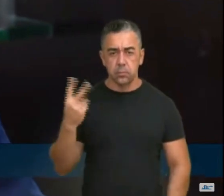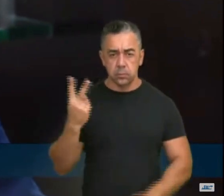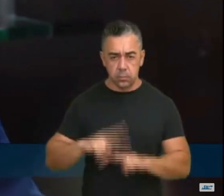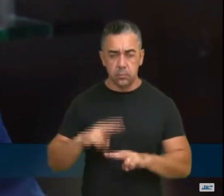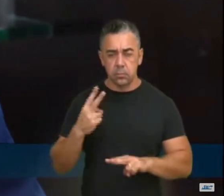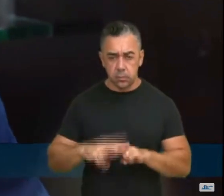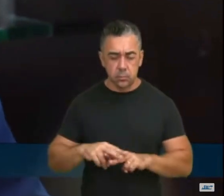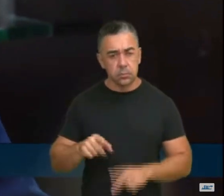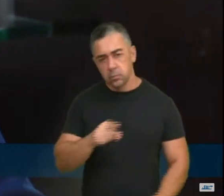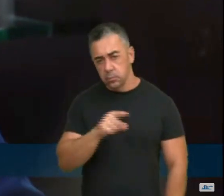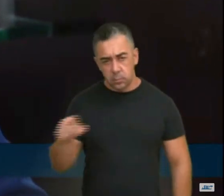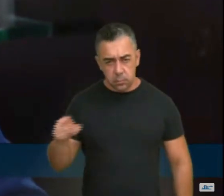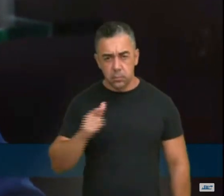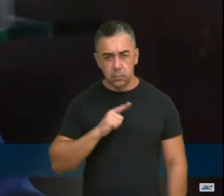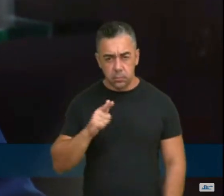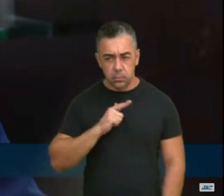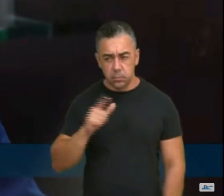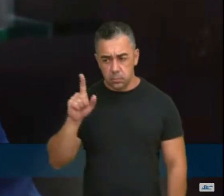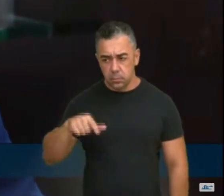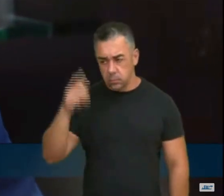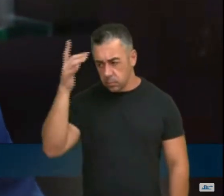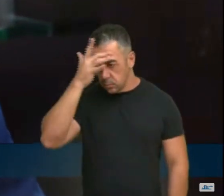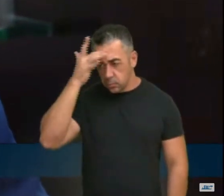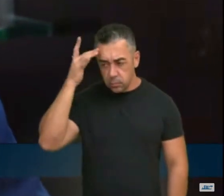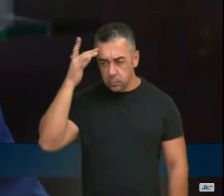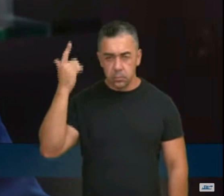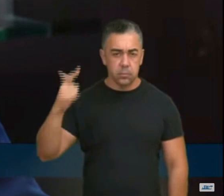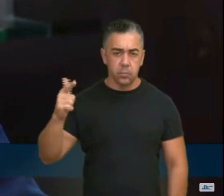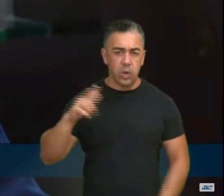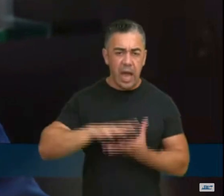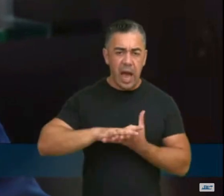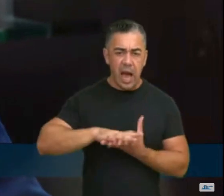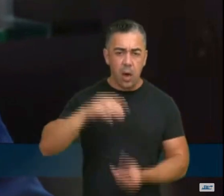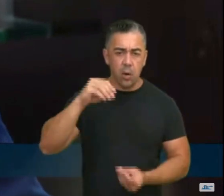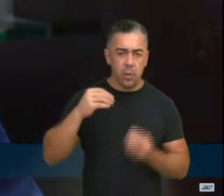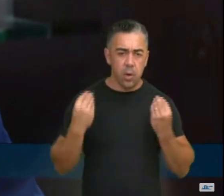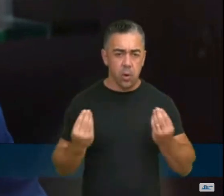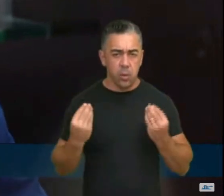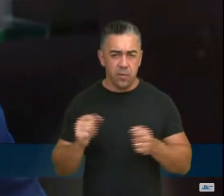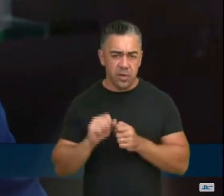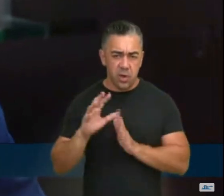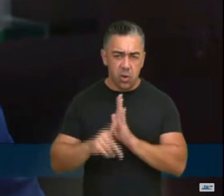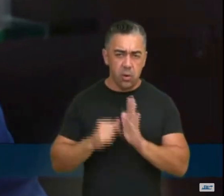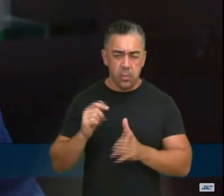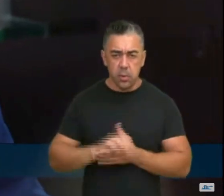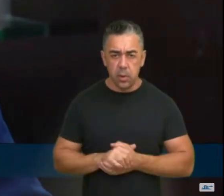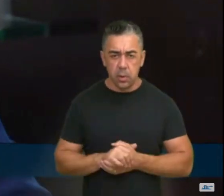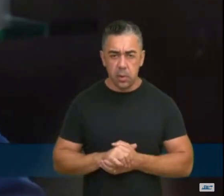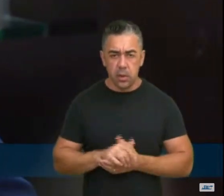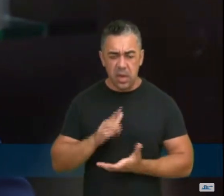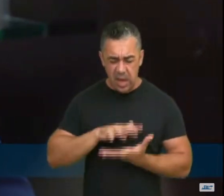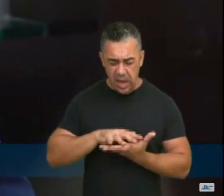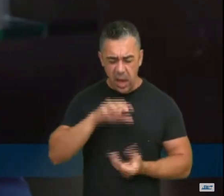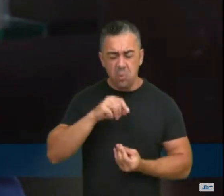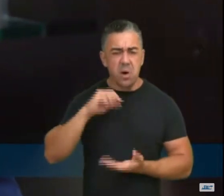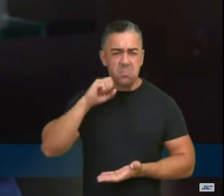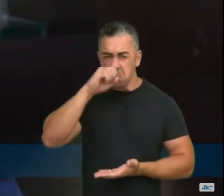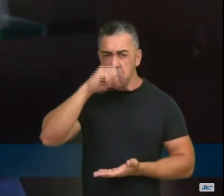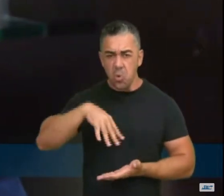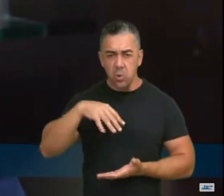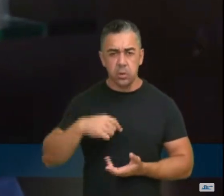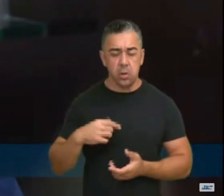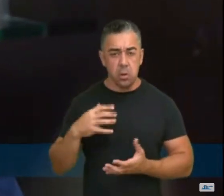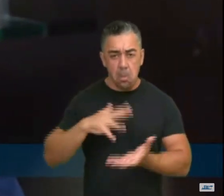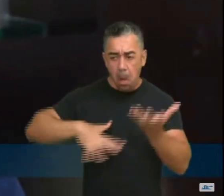esses marginais são pessoas sem alma são pessoas de alma podre que em meio